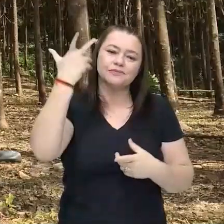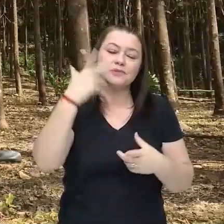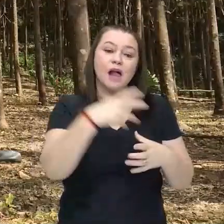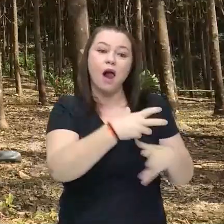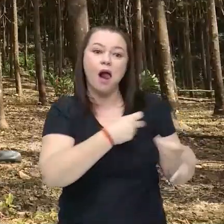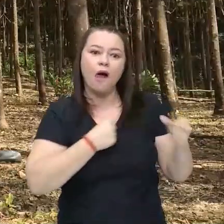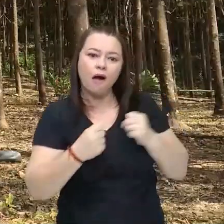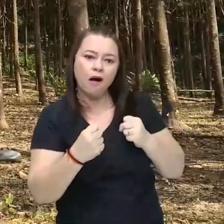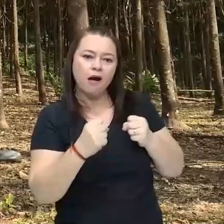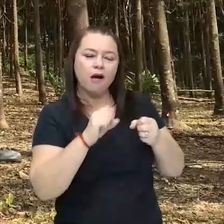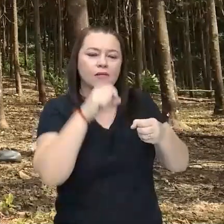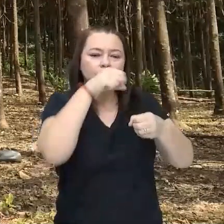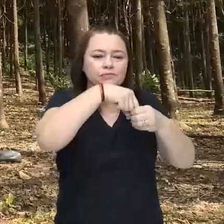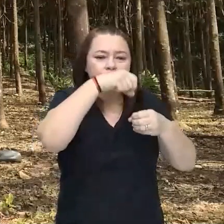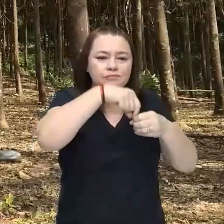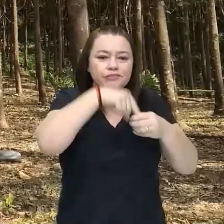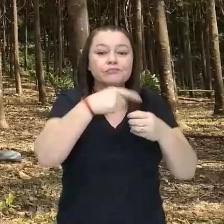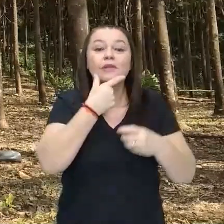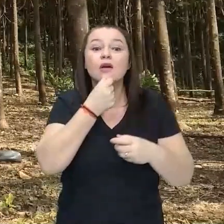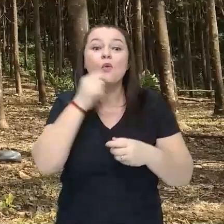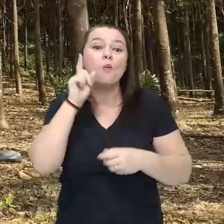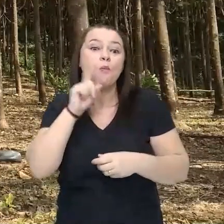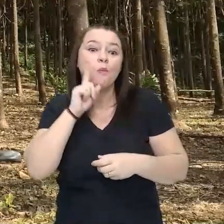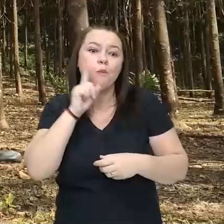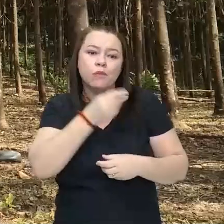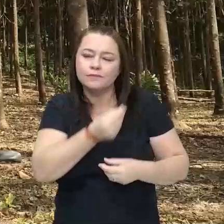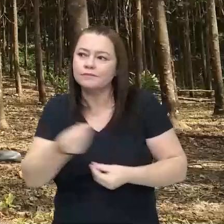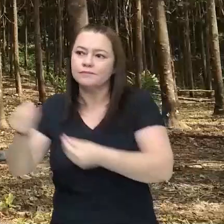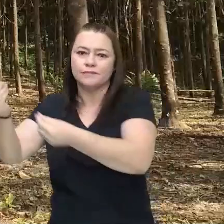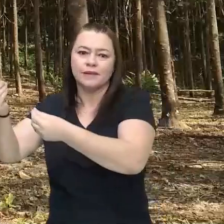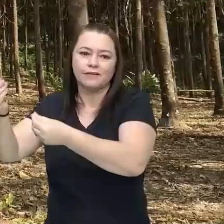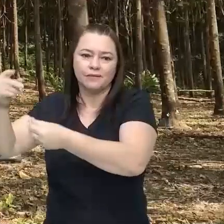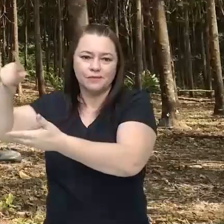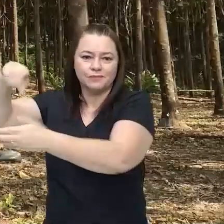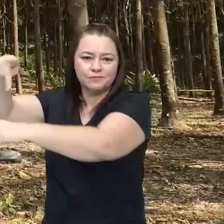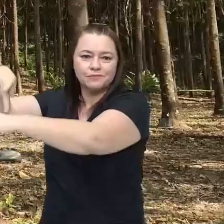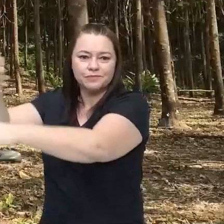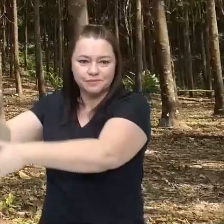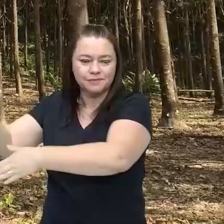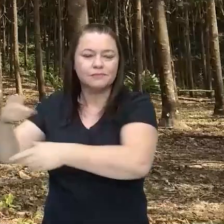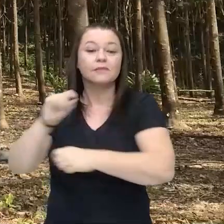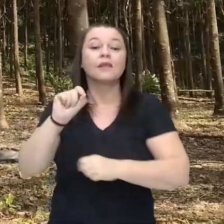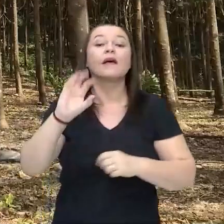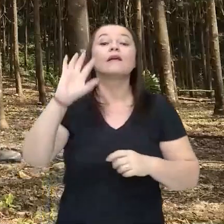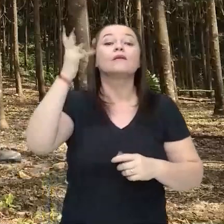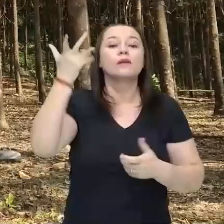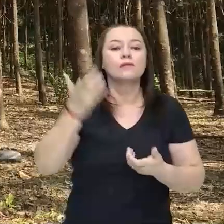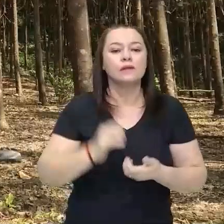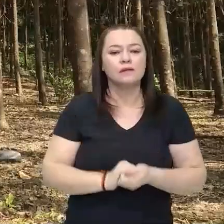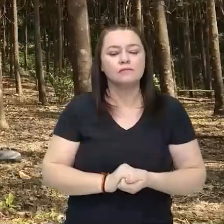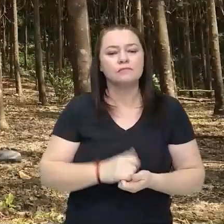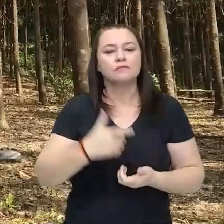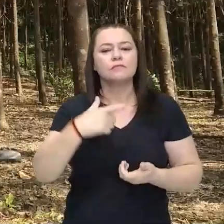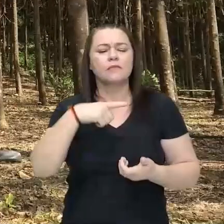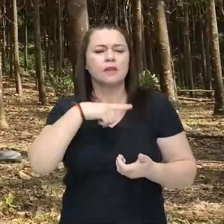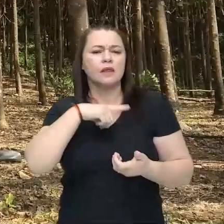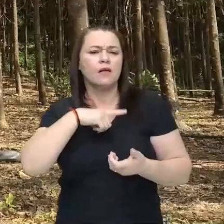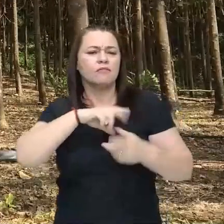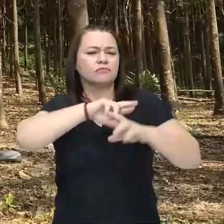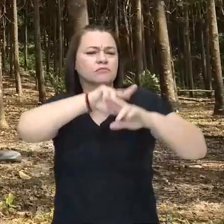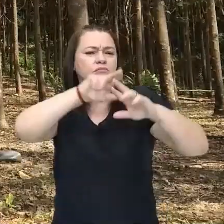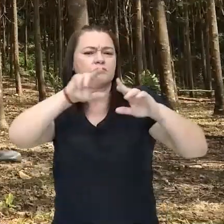das sementes que Henri cometeu. Perfeito? Mas, professor, e aí o que acontece? E aí vários palácios, várias